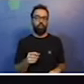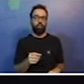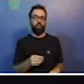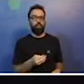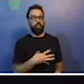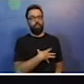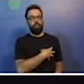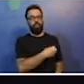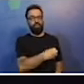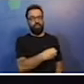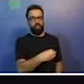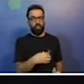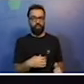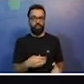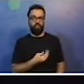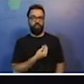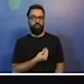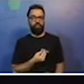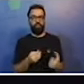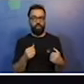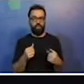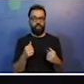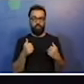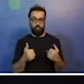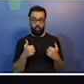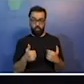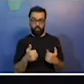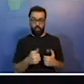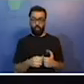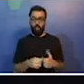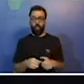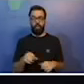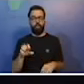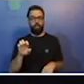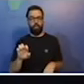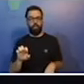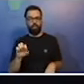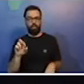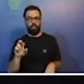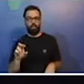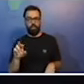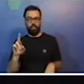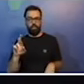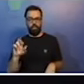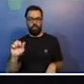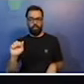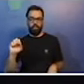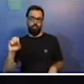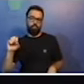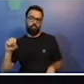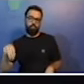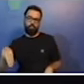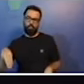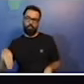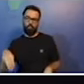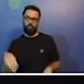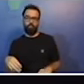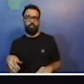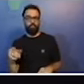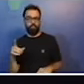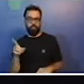o que eram o seu orgulho? Os filhos bem-sucedidos. Então, eram o seu orgulho. O verbo ser também